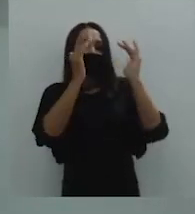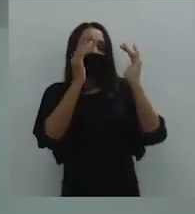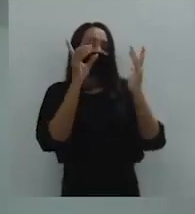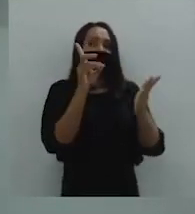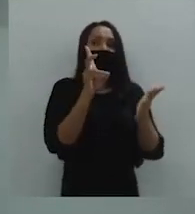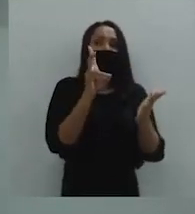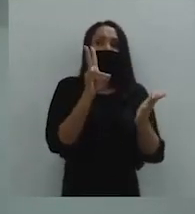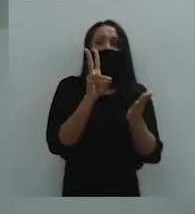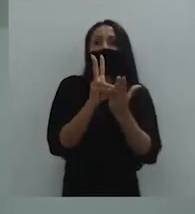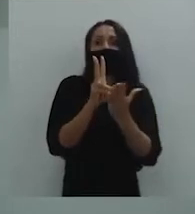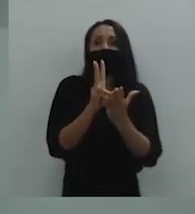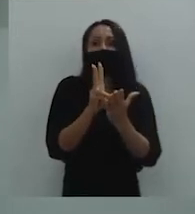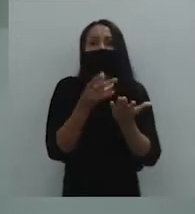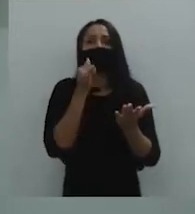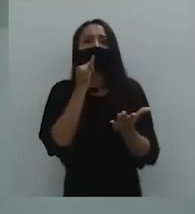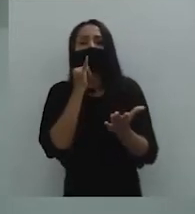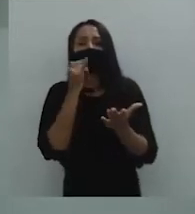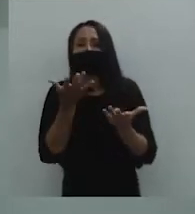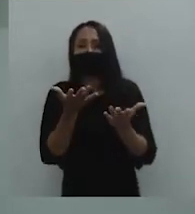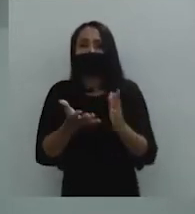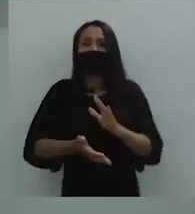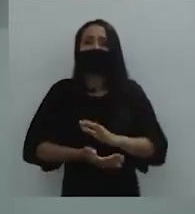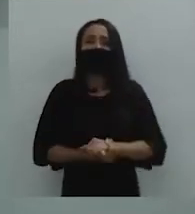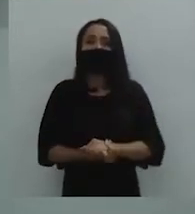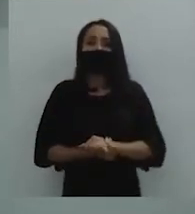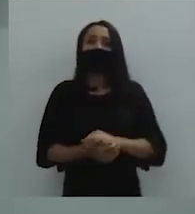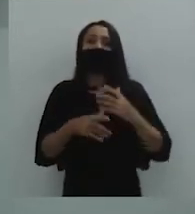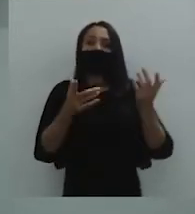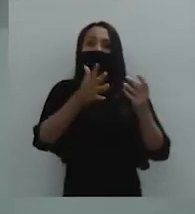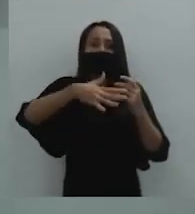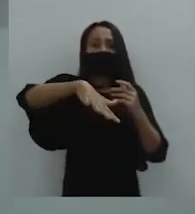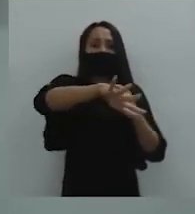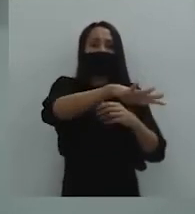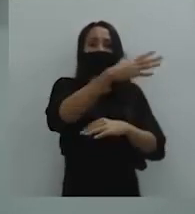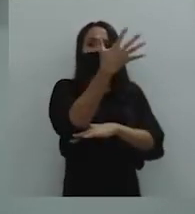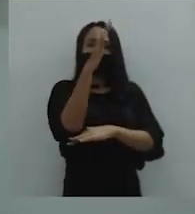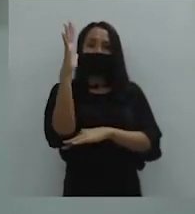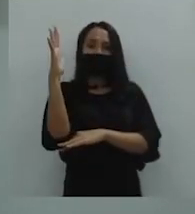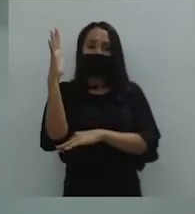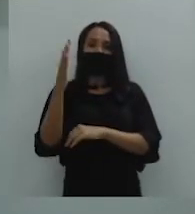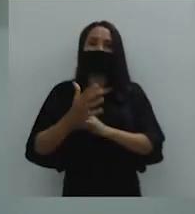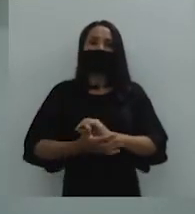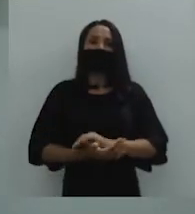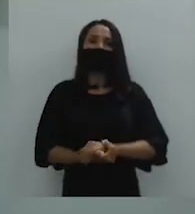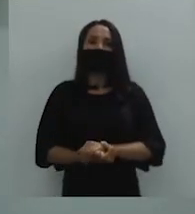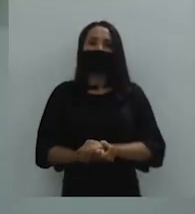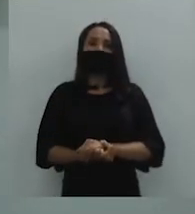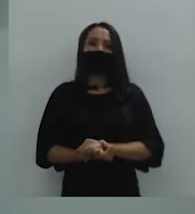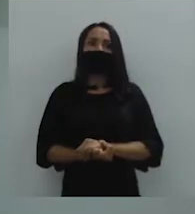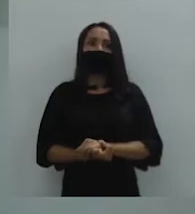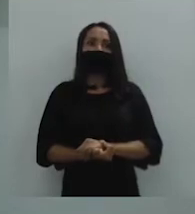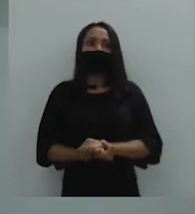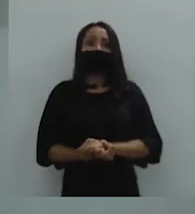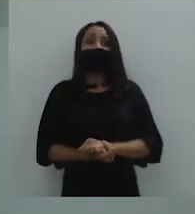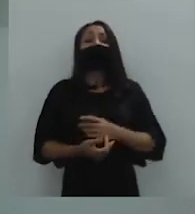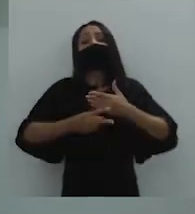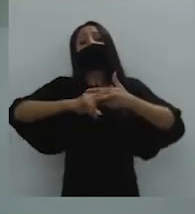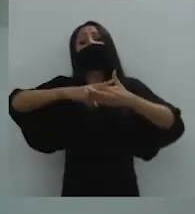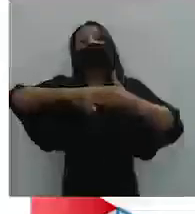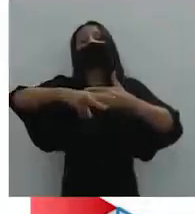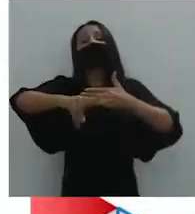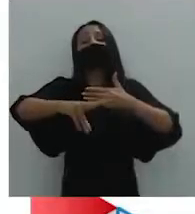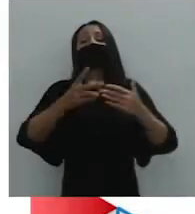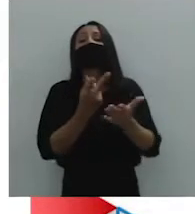vamos dizer, utilizá-los como exemplo para com o meio natural. E quais são as consequências de tudo